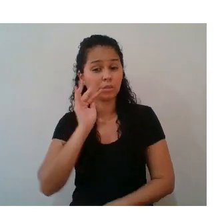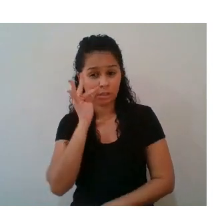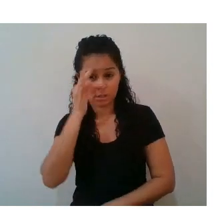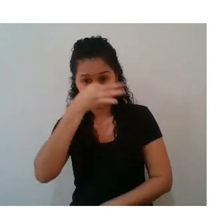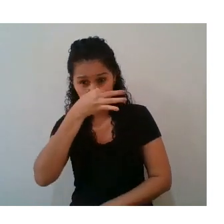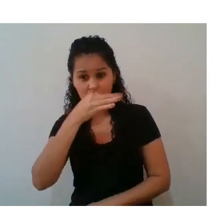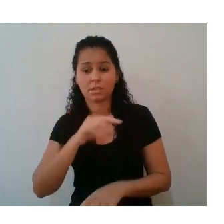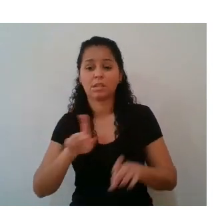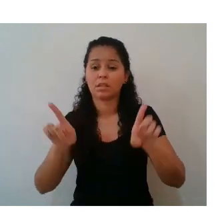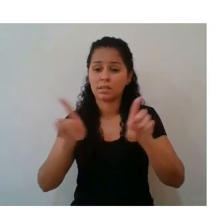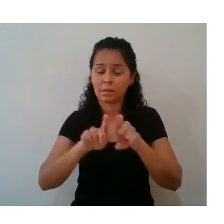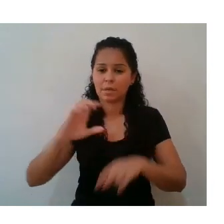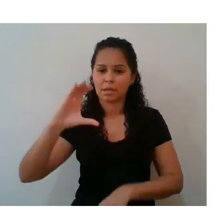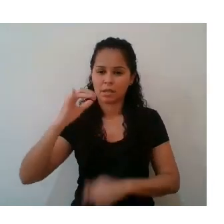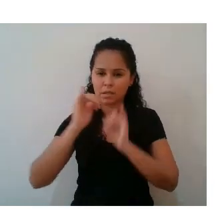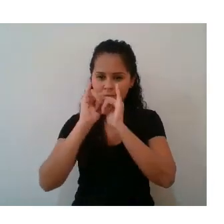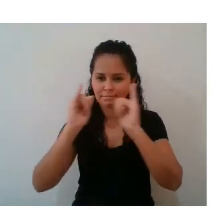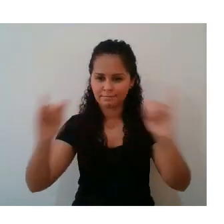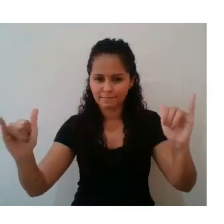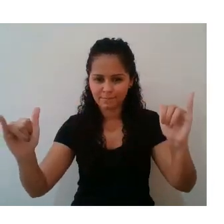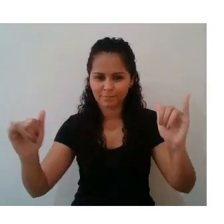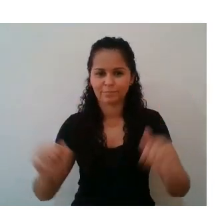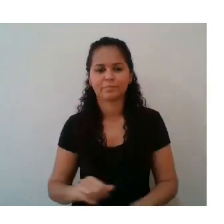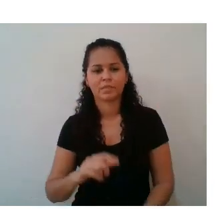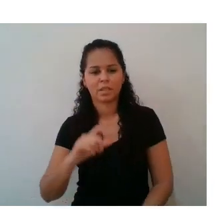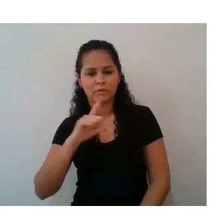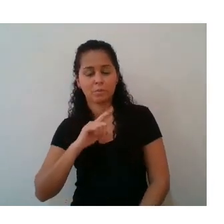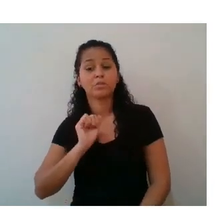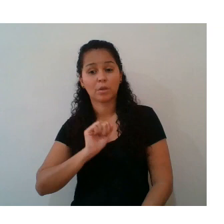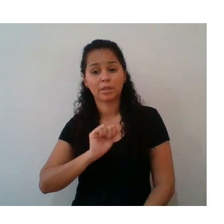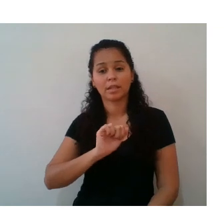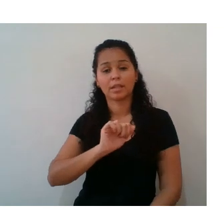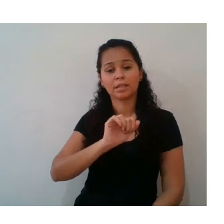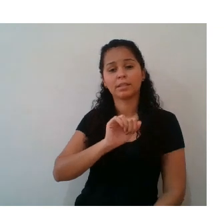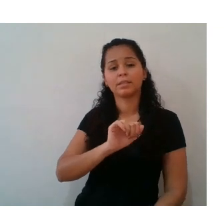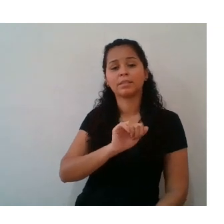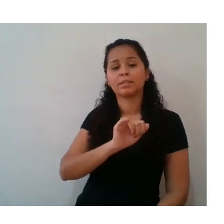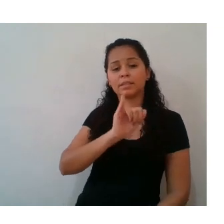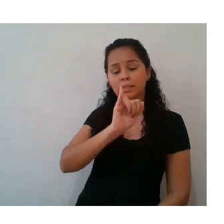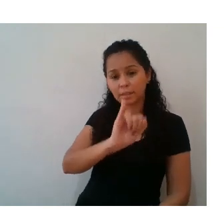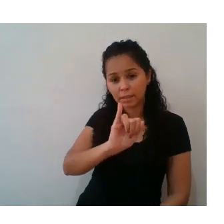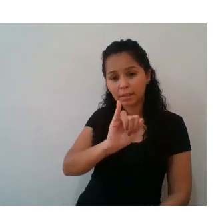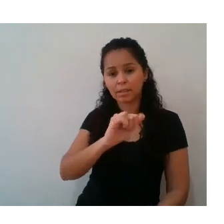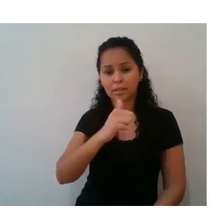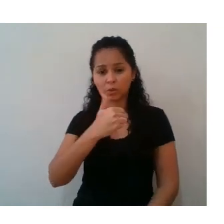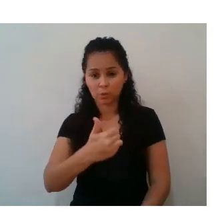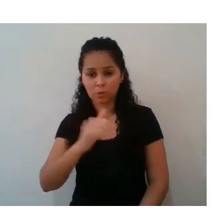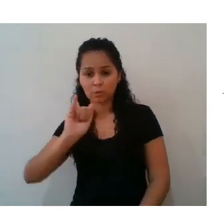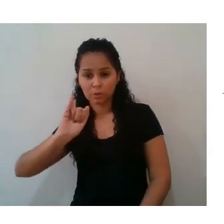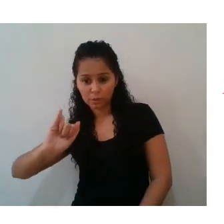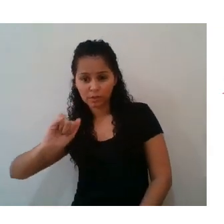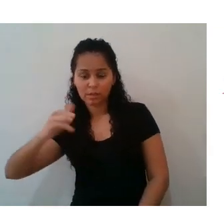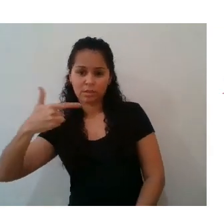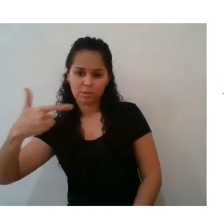resistências e, consequentemente, as correntes. Então, teremos I1 e I2. Aplicando I1 a 3 amperes e 2 a 2,